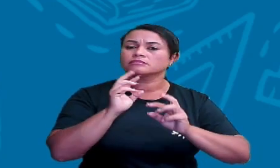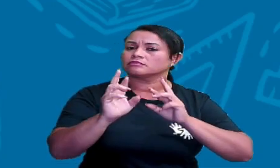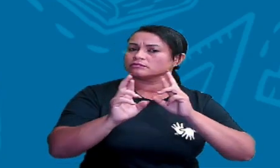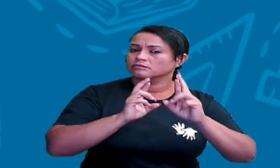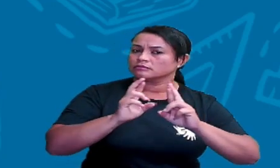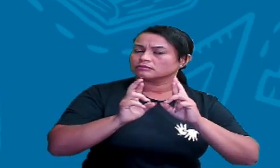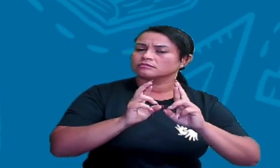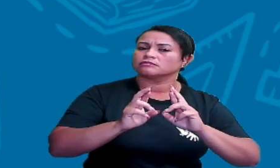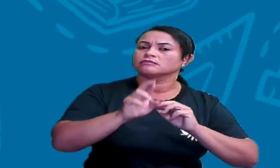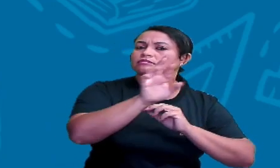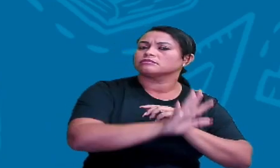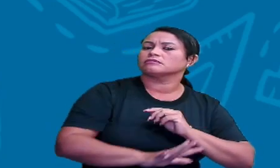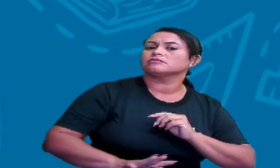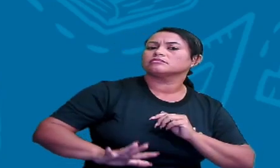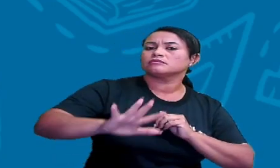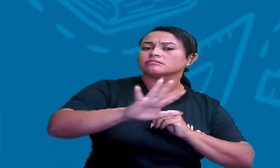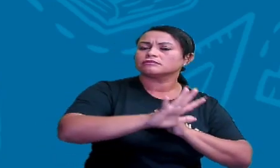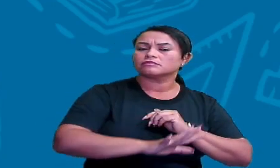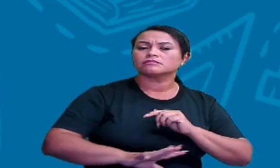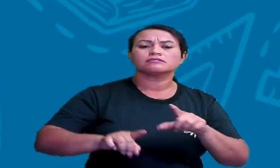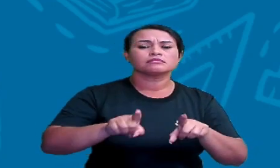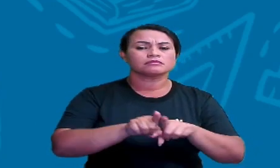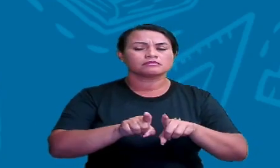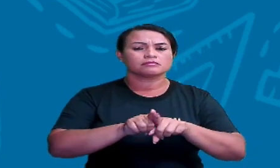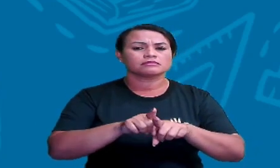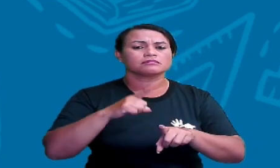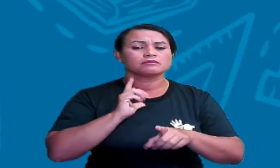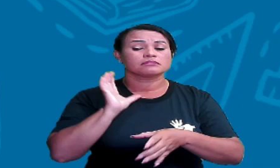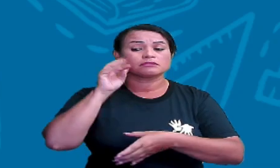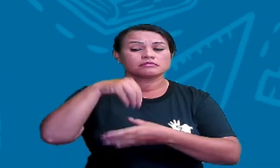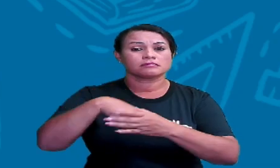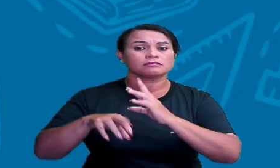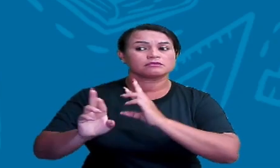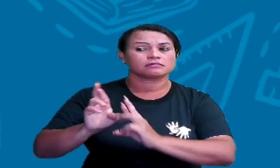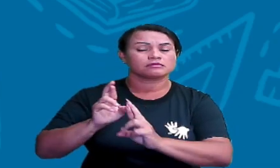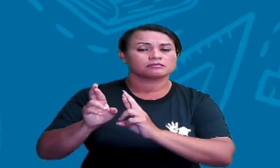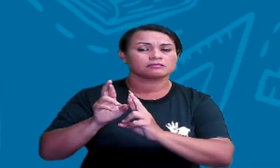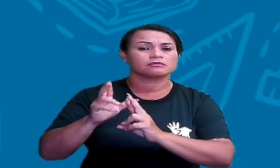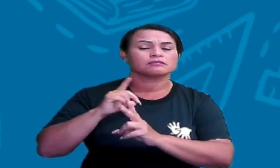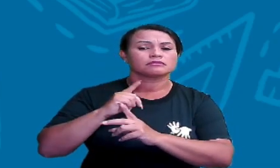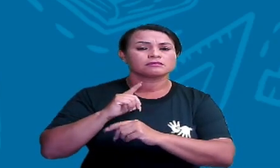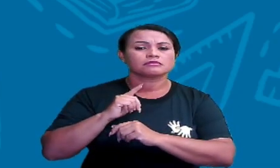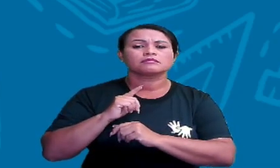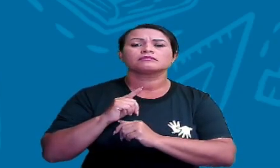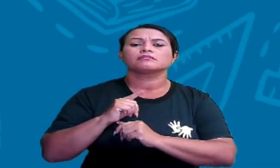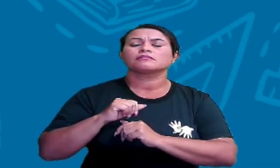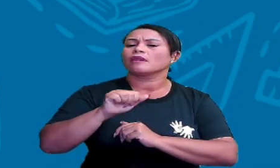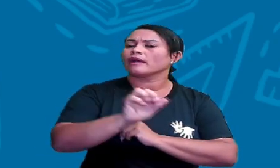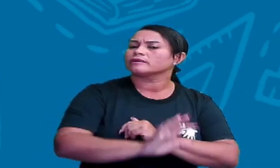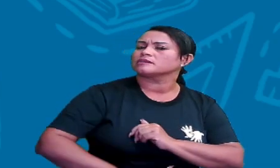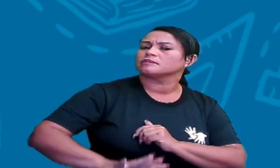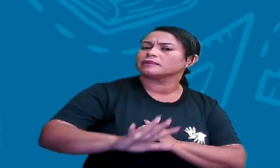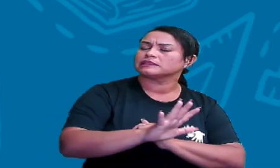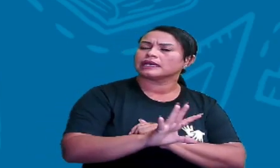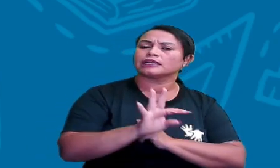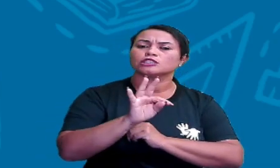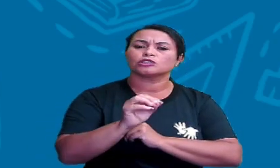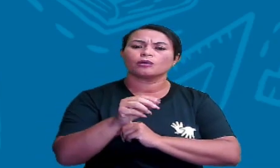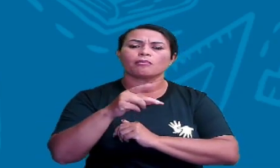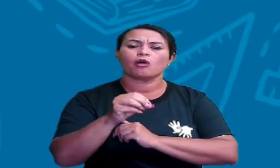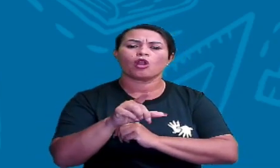relações espaciais, e aí dentro dessas relações espaciais nós vamos ter as espaciais